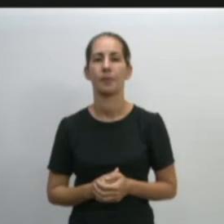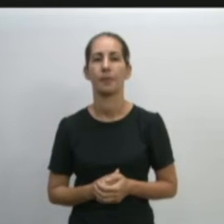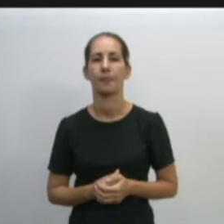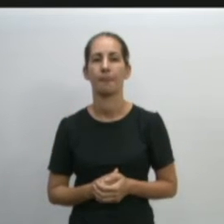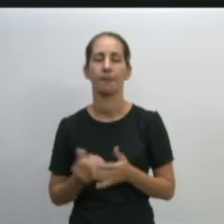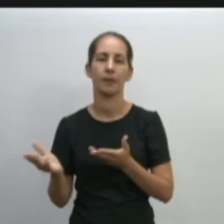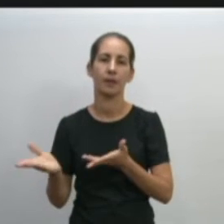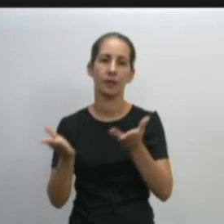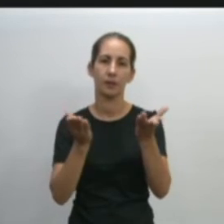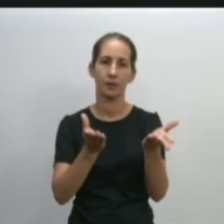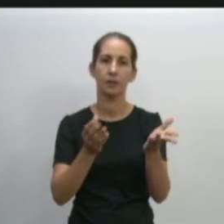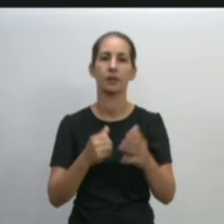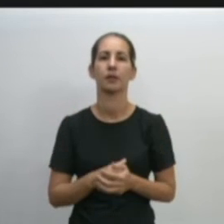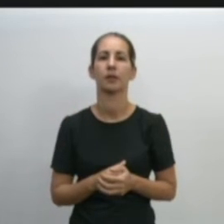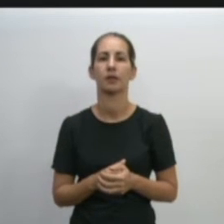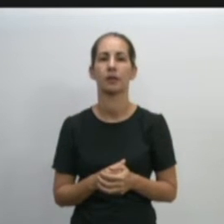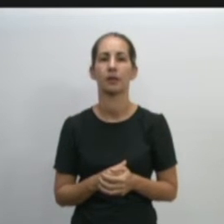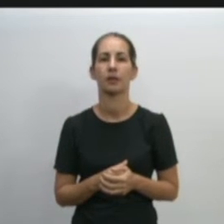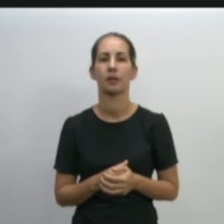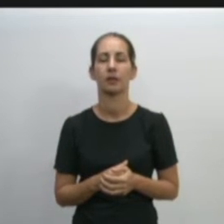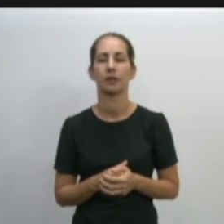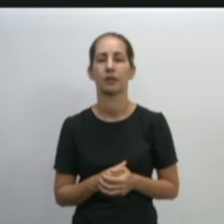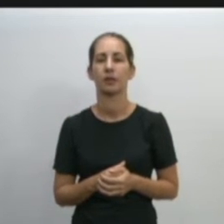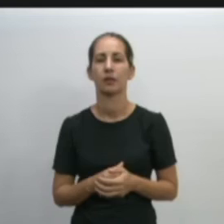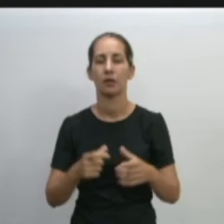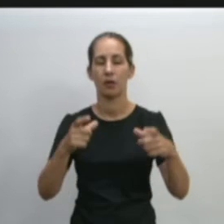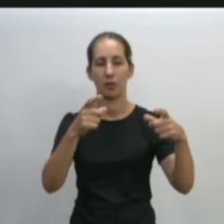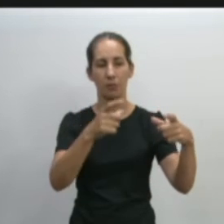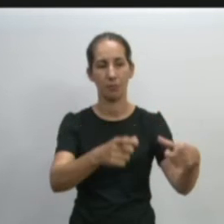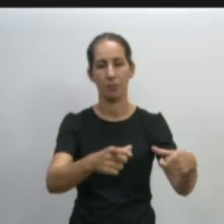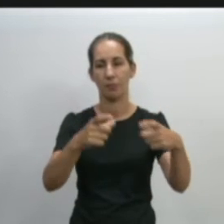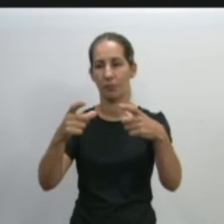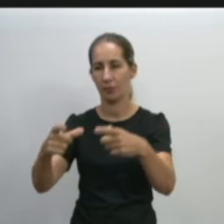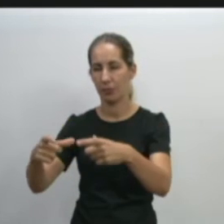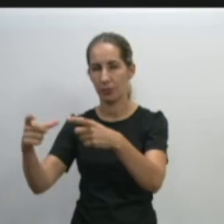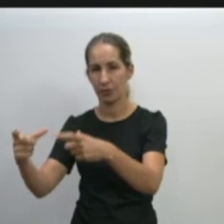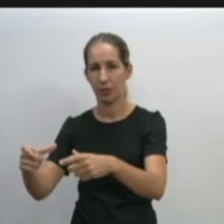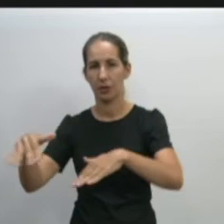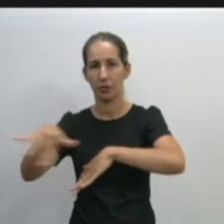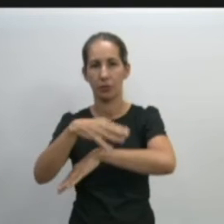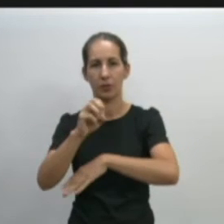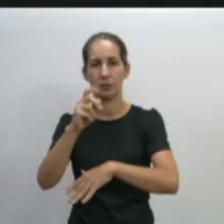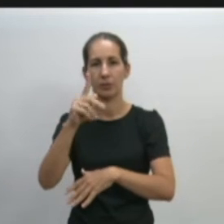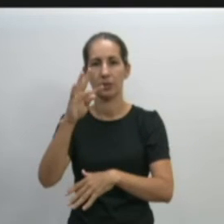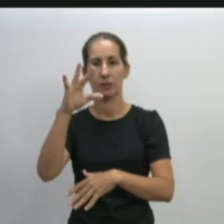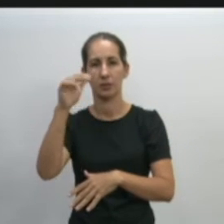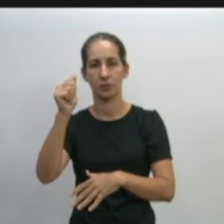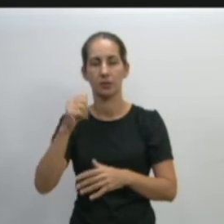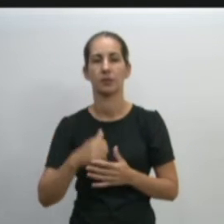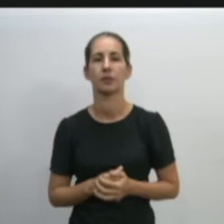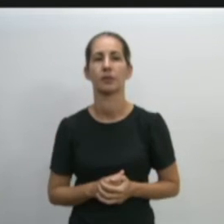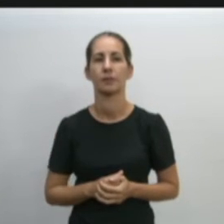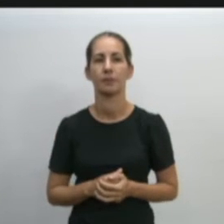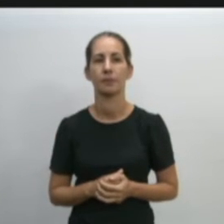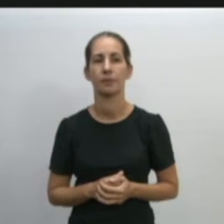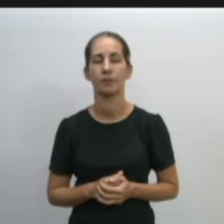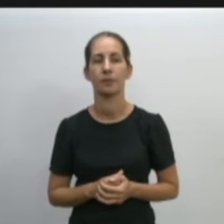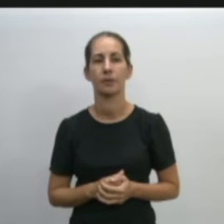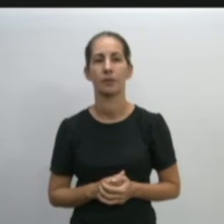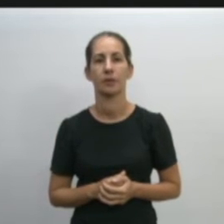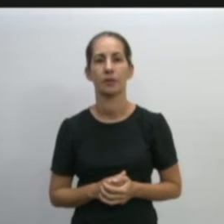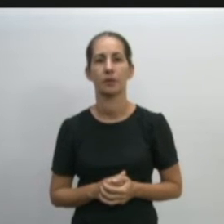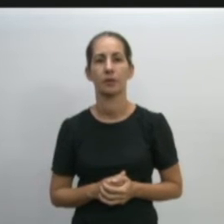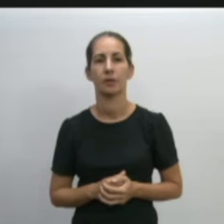levar ele e passar para ele a demanda de buracos. A Rua da Esperança, na comunidade Brasília Teimosa,